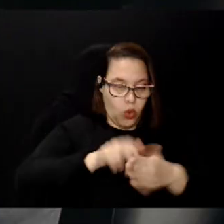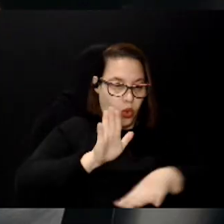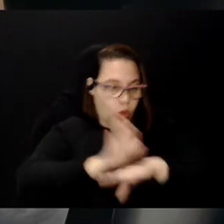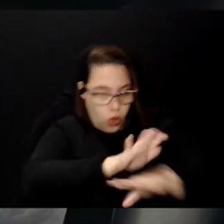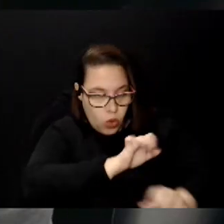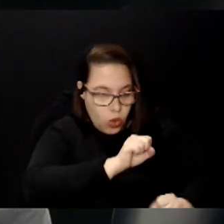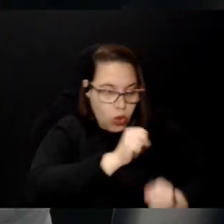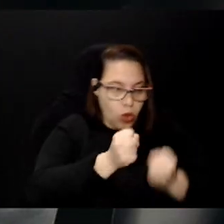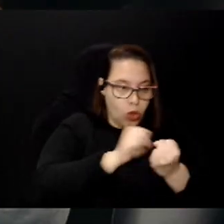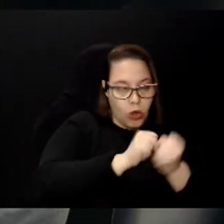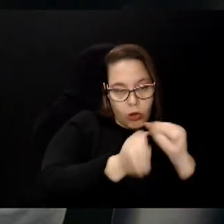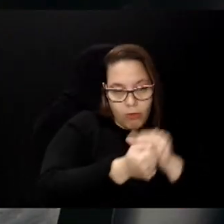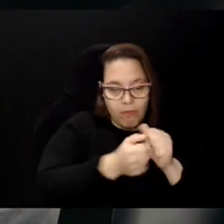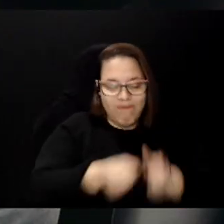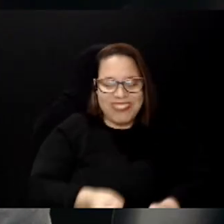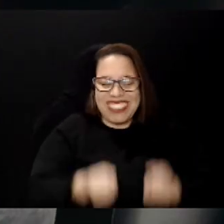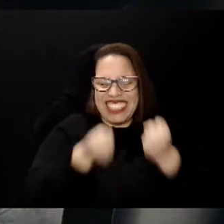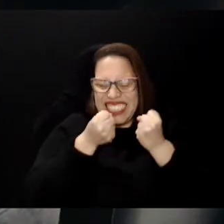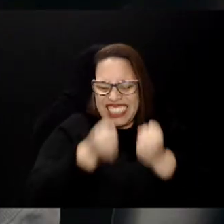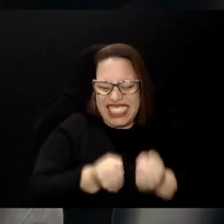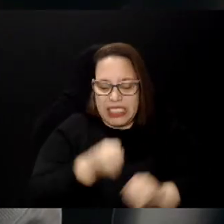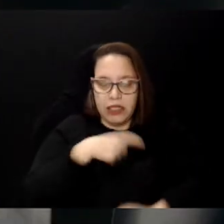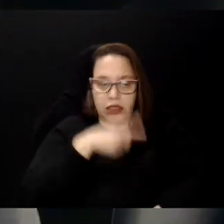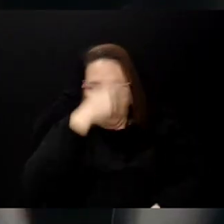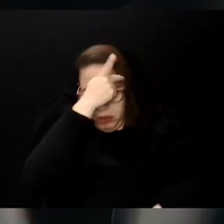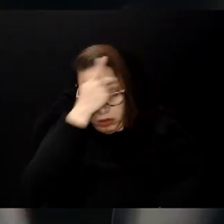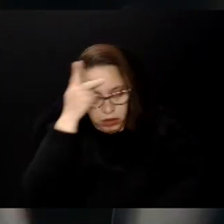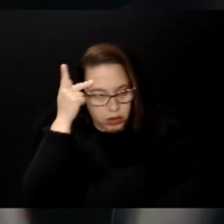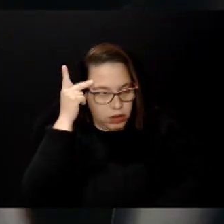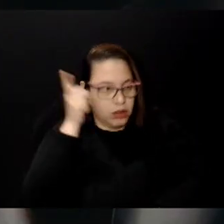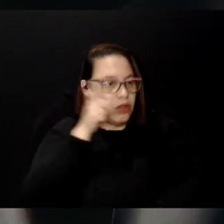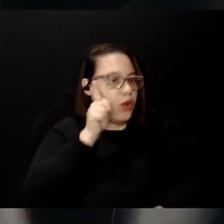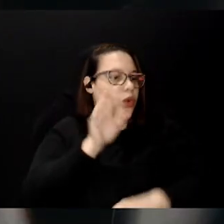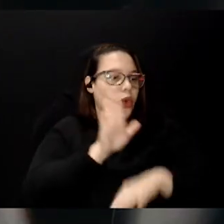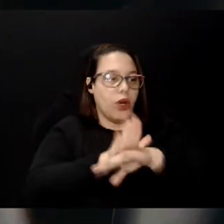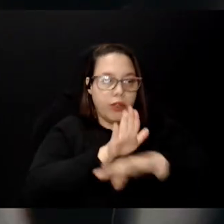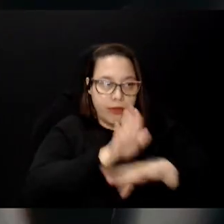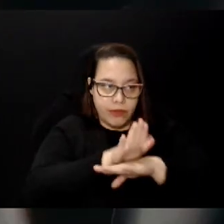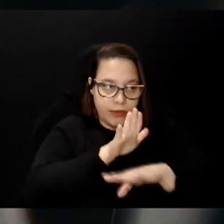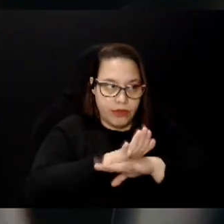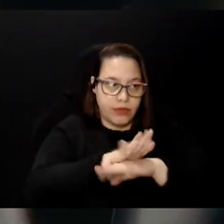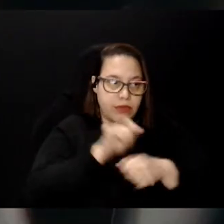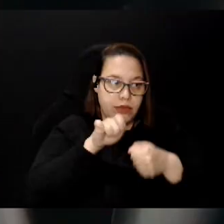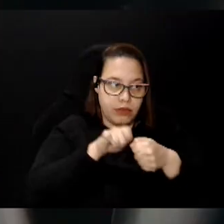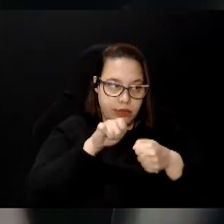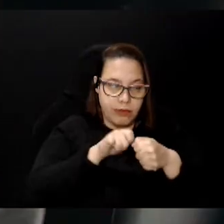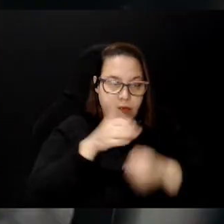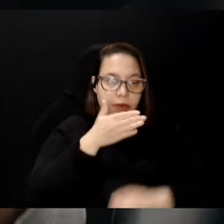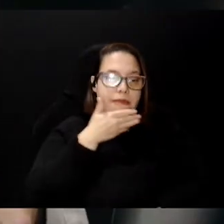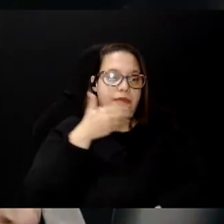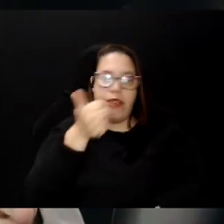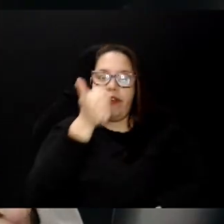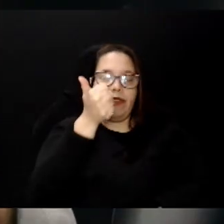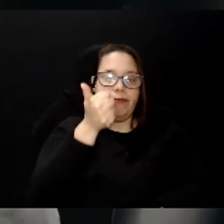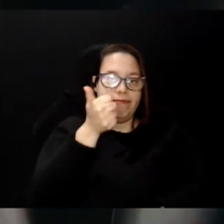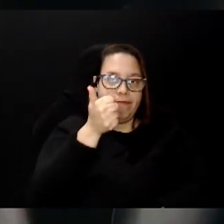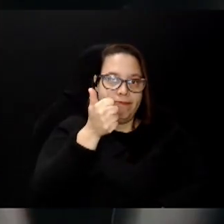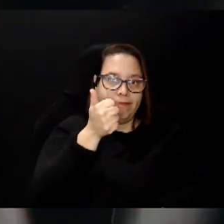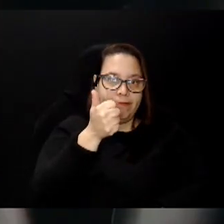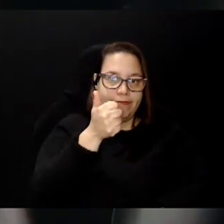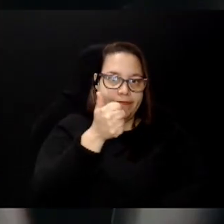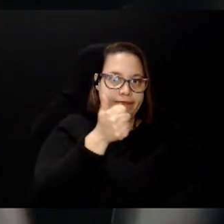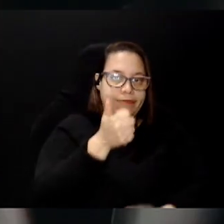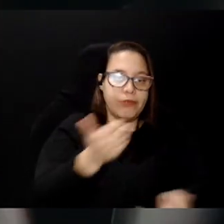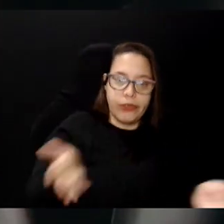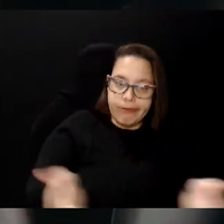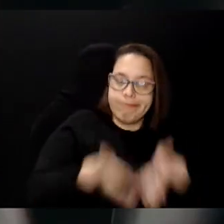Então, quando você tem alguém que consegue te ajudar a fazer algo melhor, isso é um grande incentivo. E é aí,